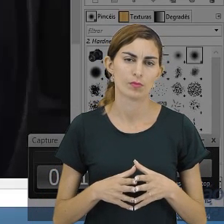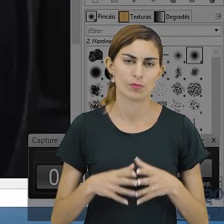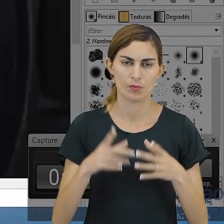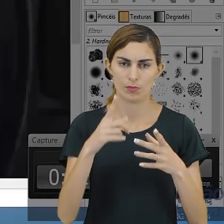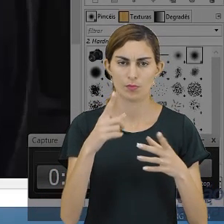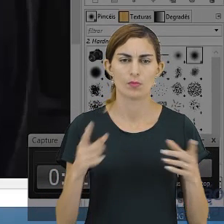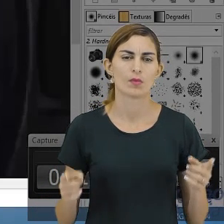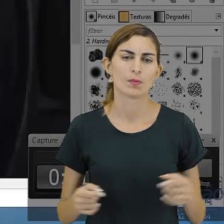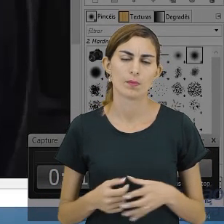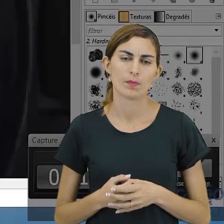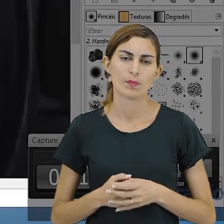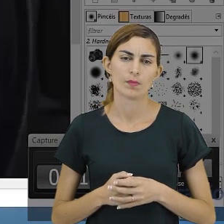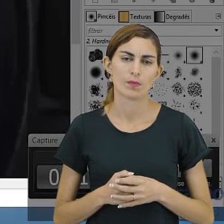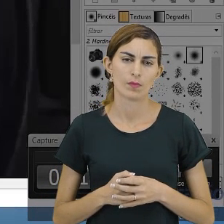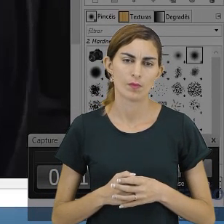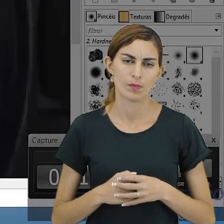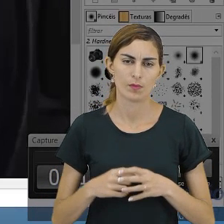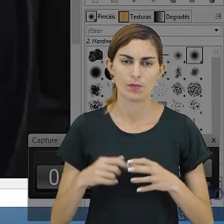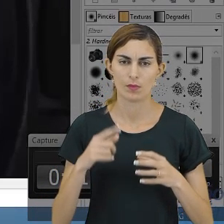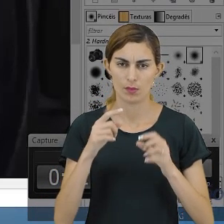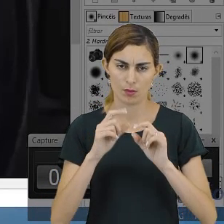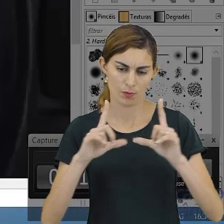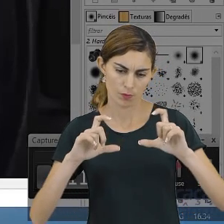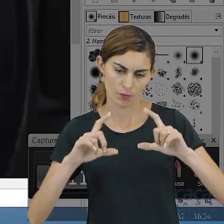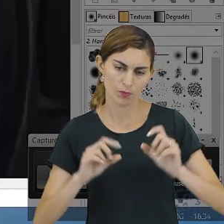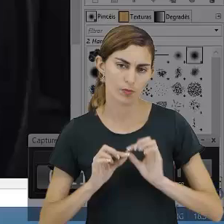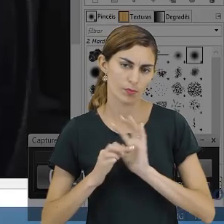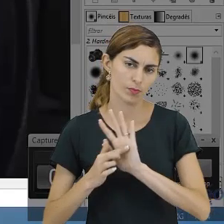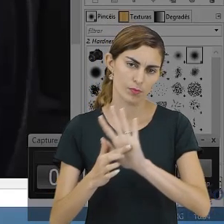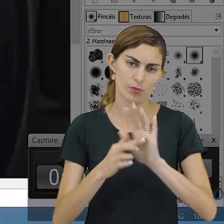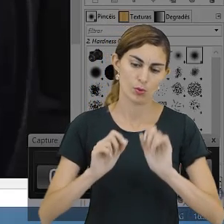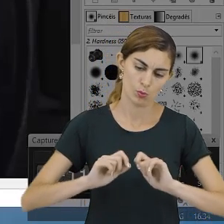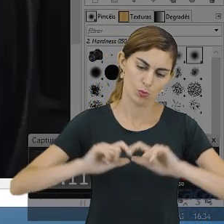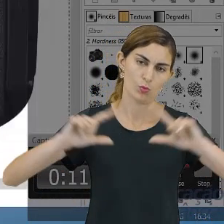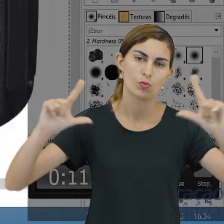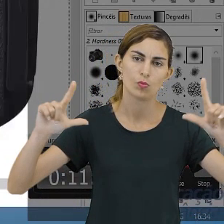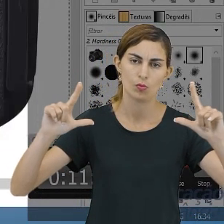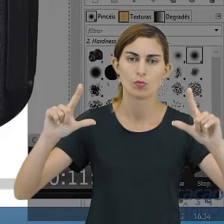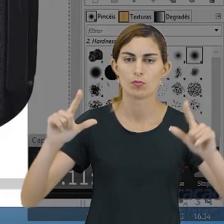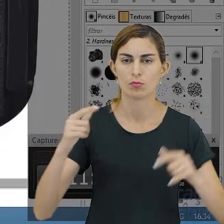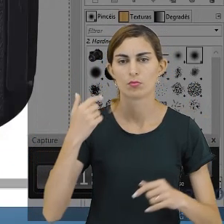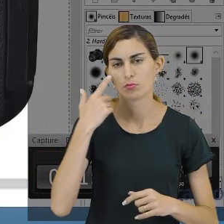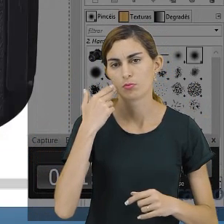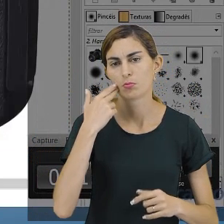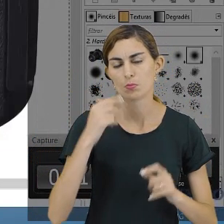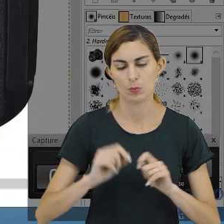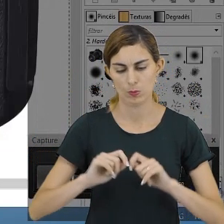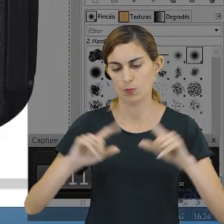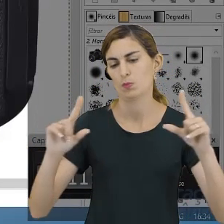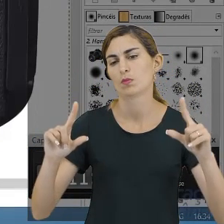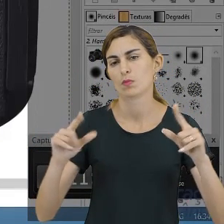Vou apertar Ctrl Z até voltar a ter a imagem com um tamanho bem razoável.